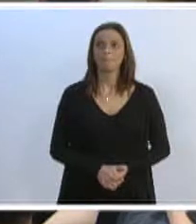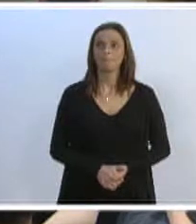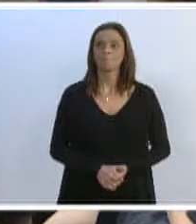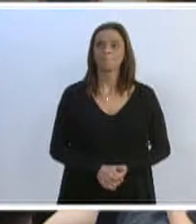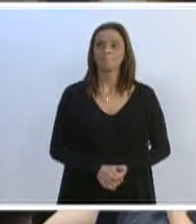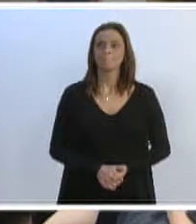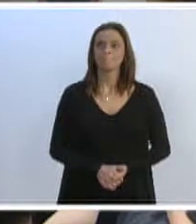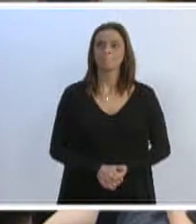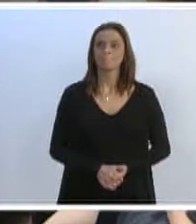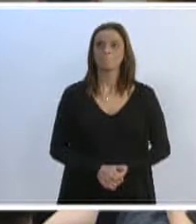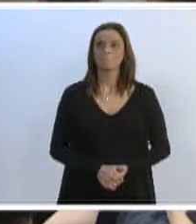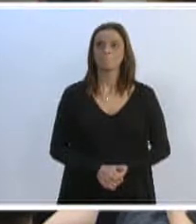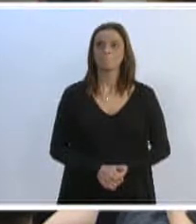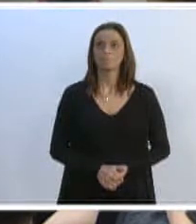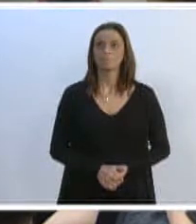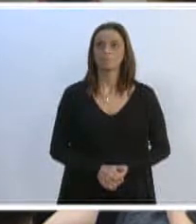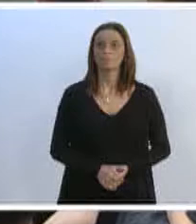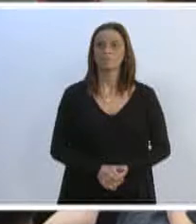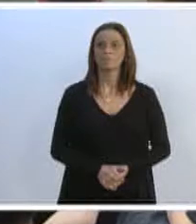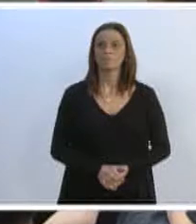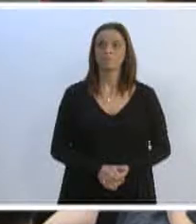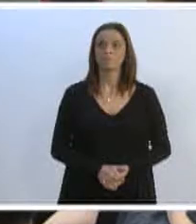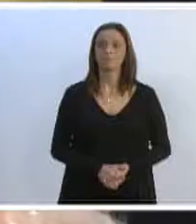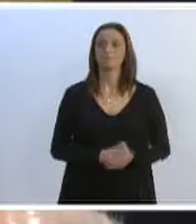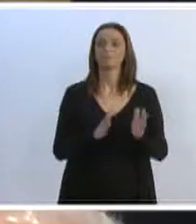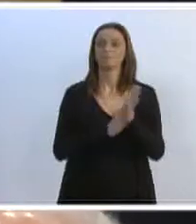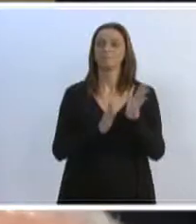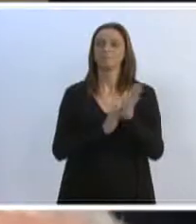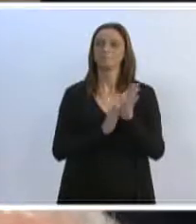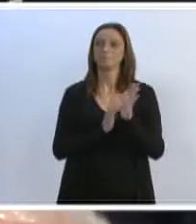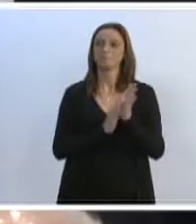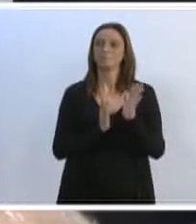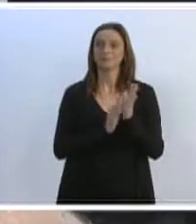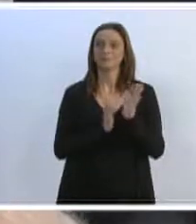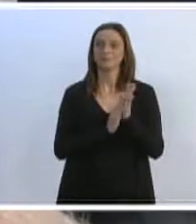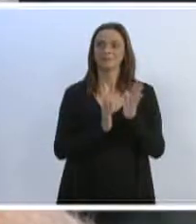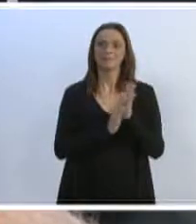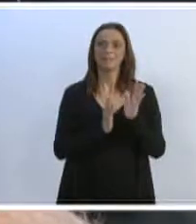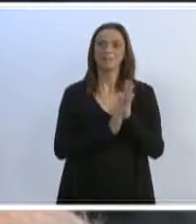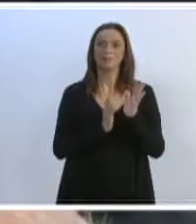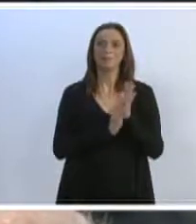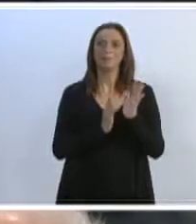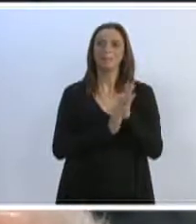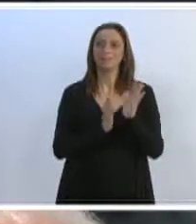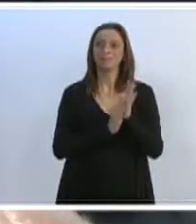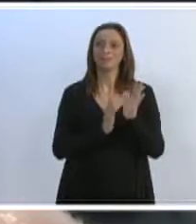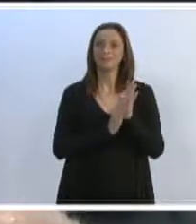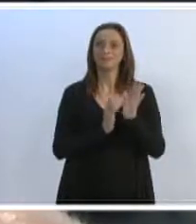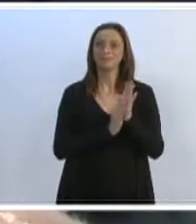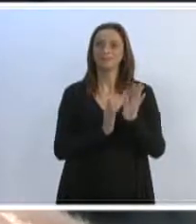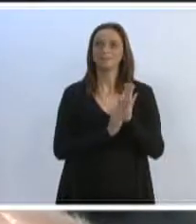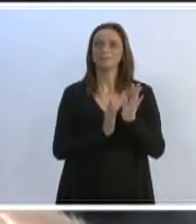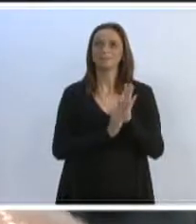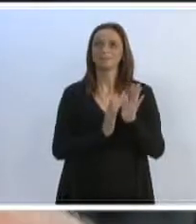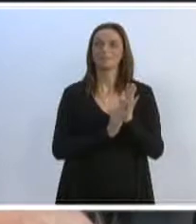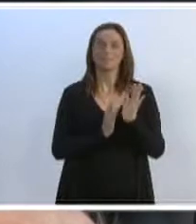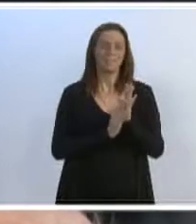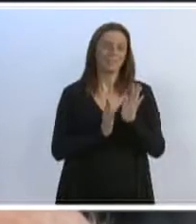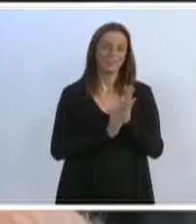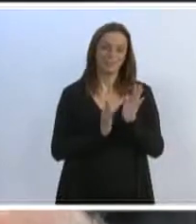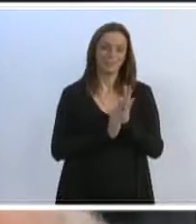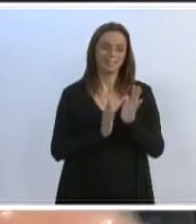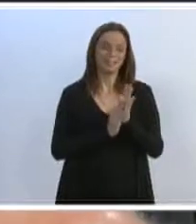Ana Moraes, conversamos com o escritor Hugo, e ele nos trouxe algumas informações bastante relevantes e